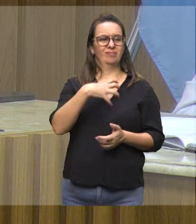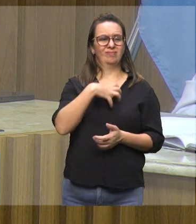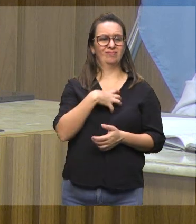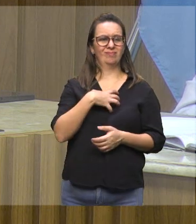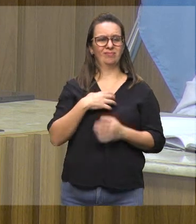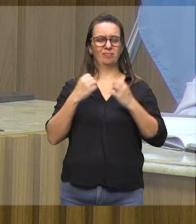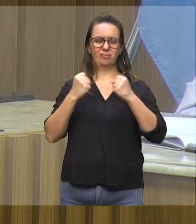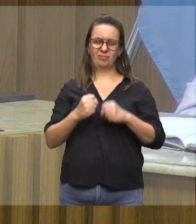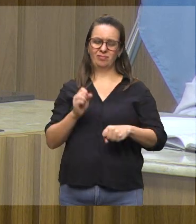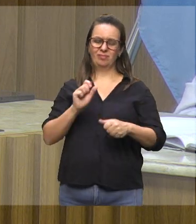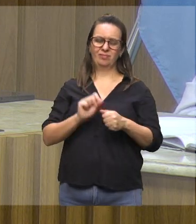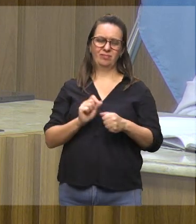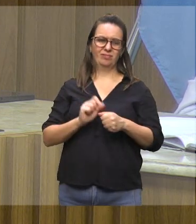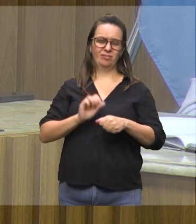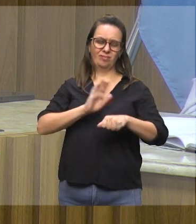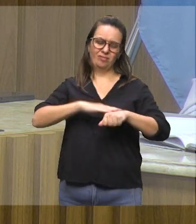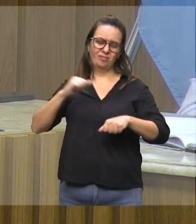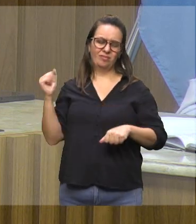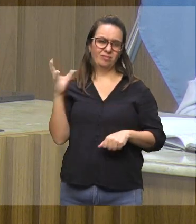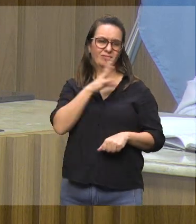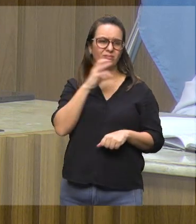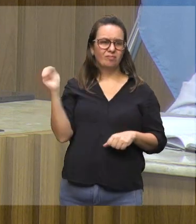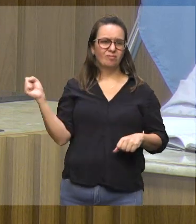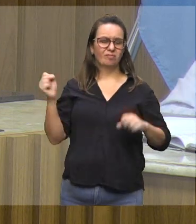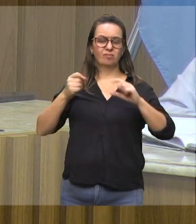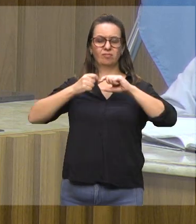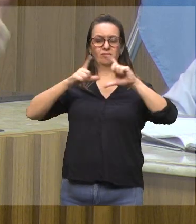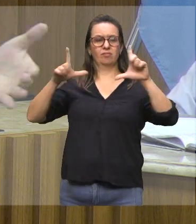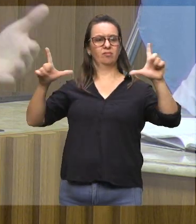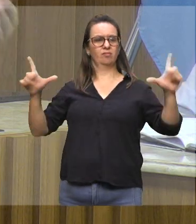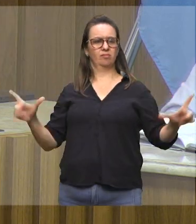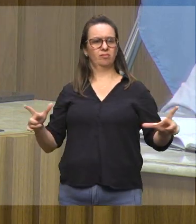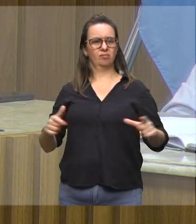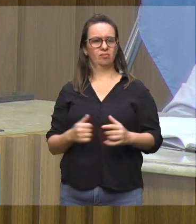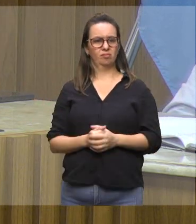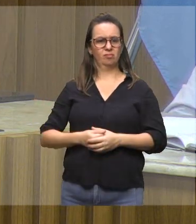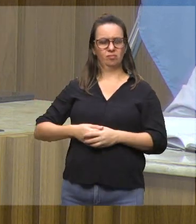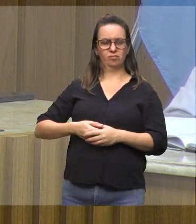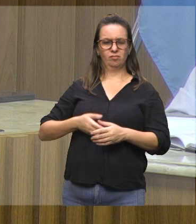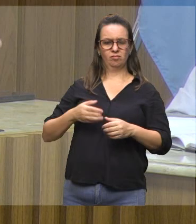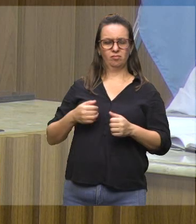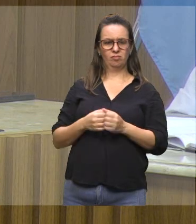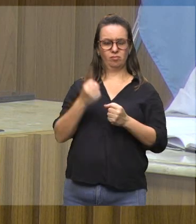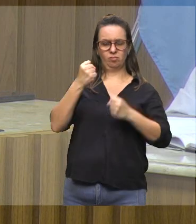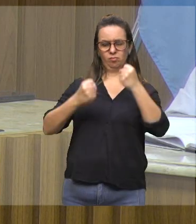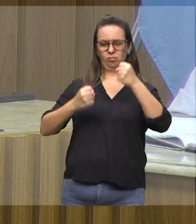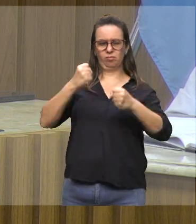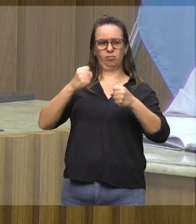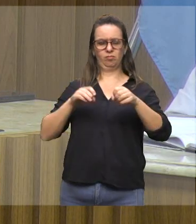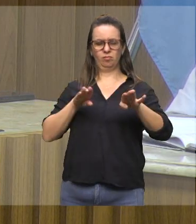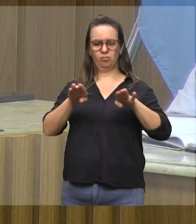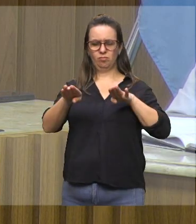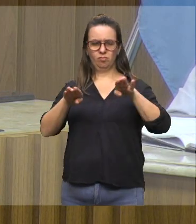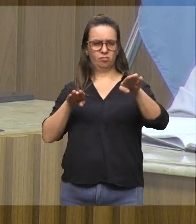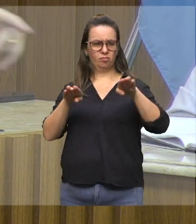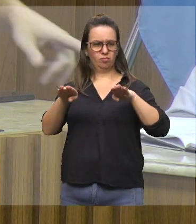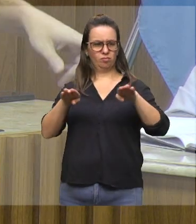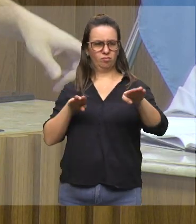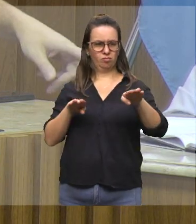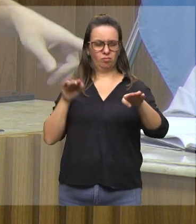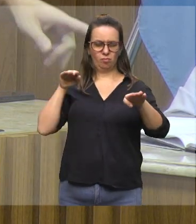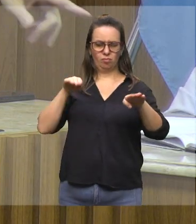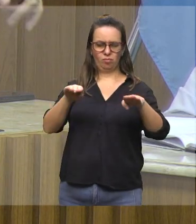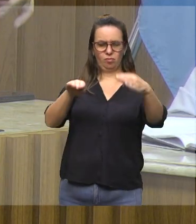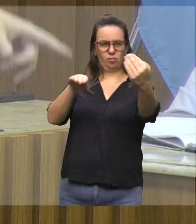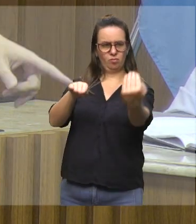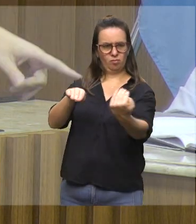o mais breve possível essa rodovia, que libere para que possa ser os motoristas utilizar os dois lados da via. Recentemente,